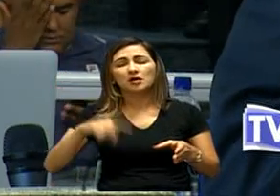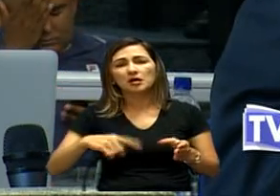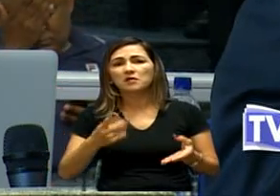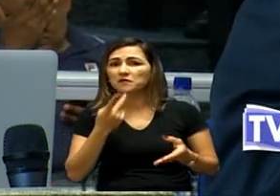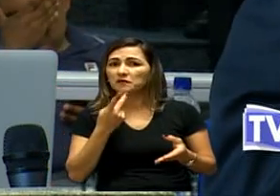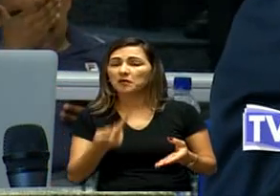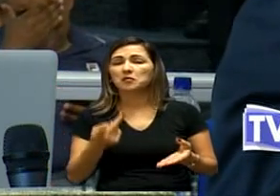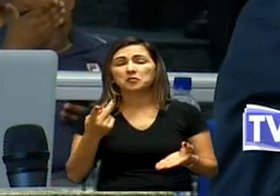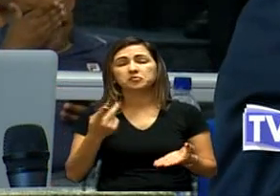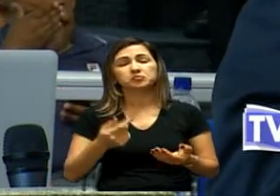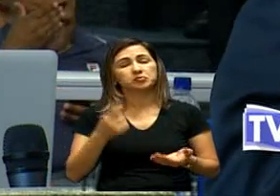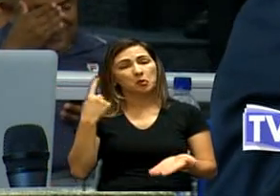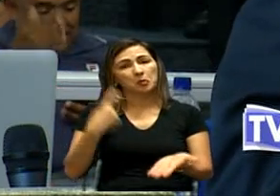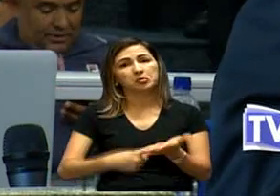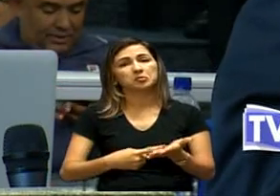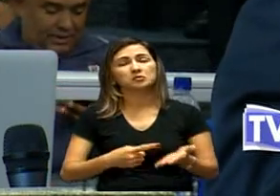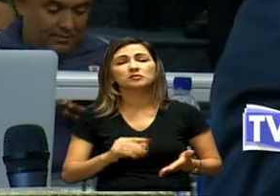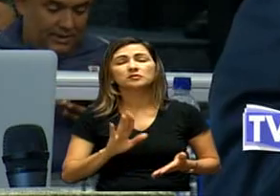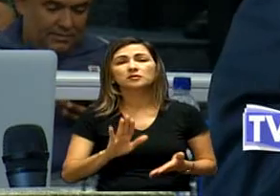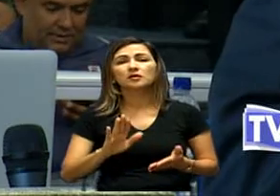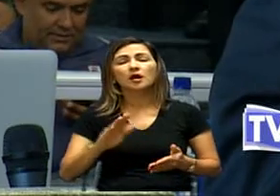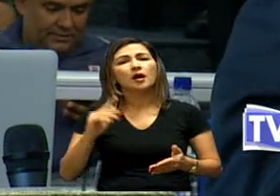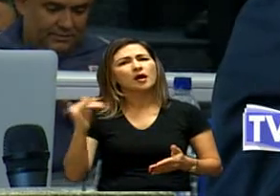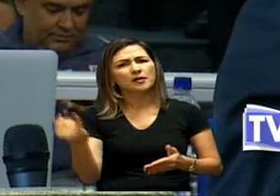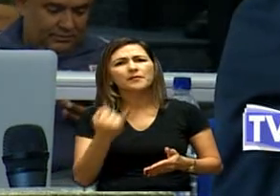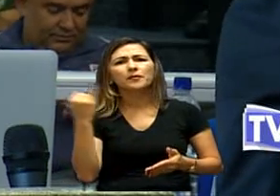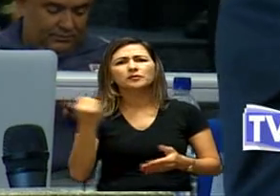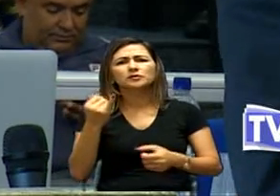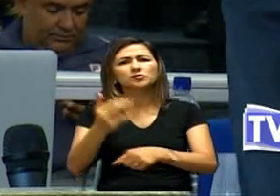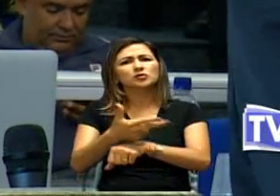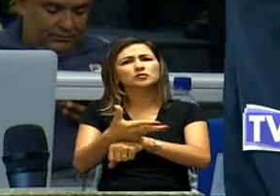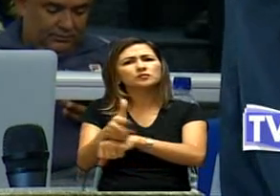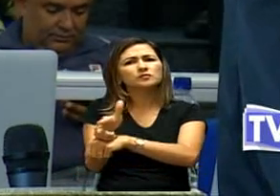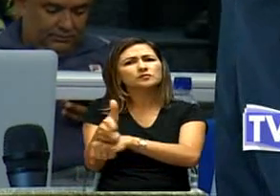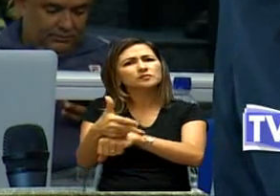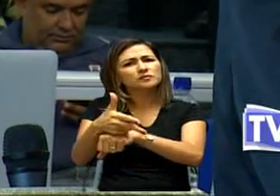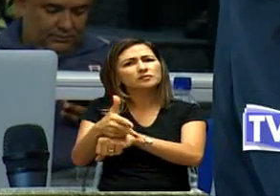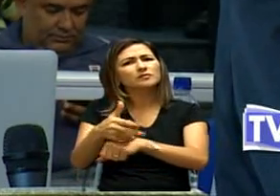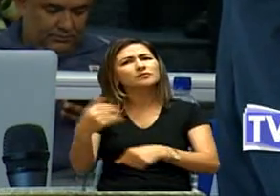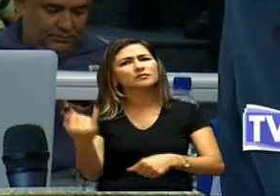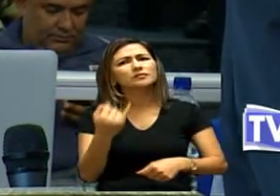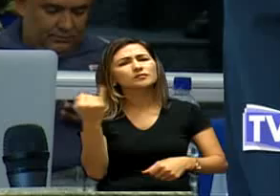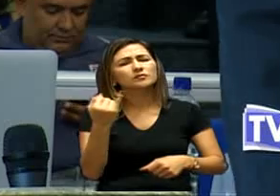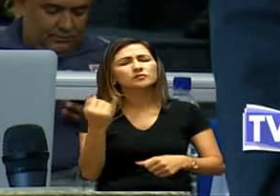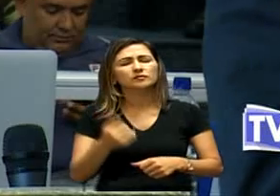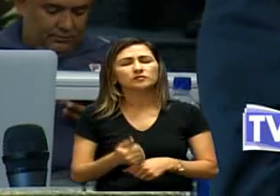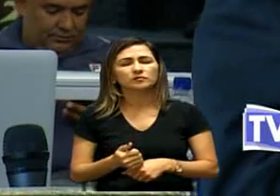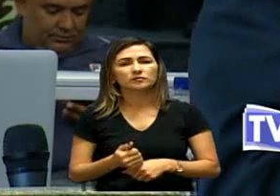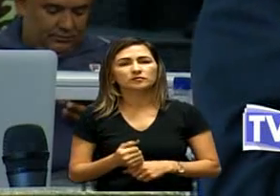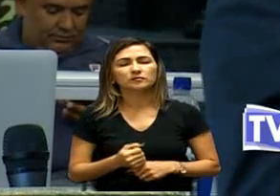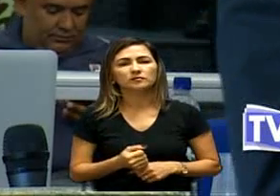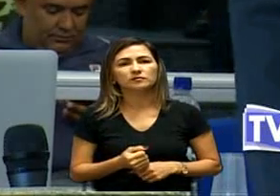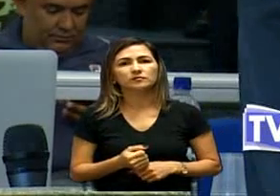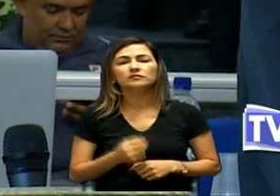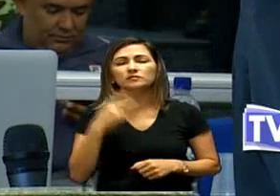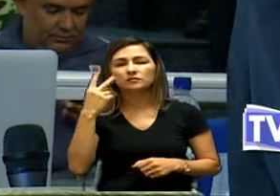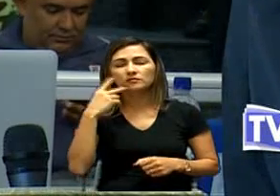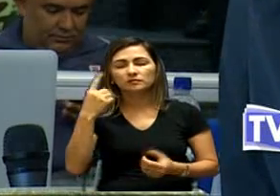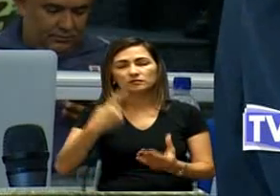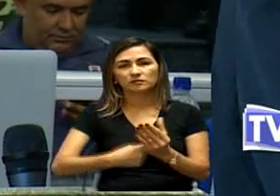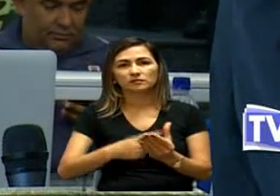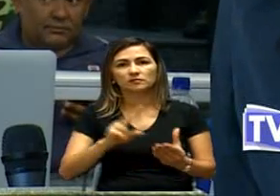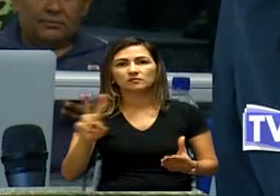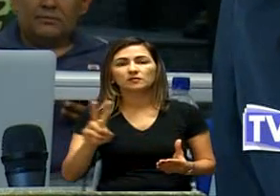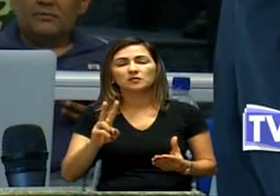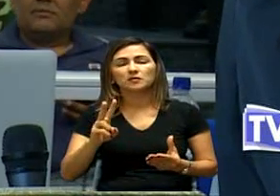a implantação dessas câmeras de monitoramento. Gostei da ideia do Vitão também, só que eu sei também,